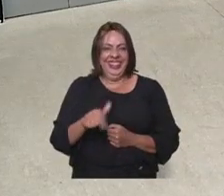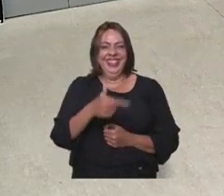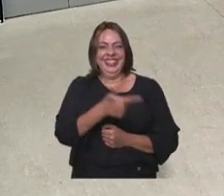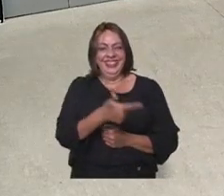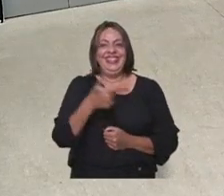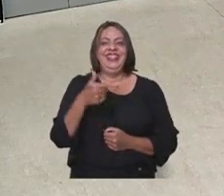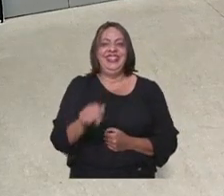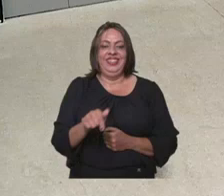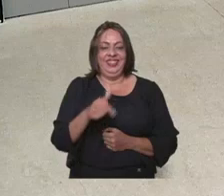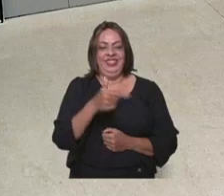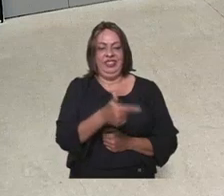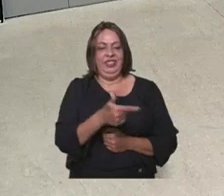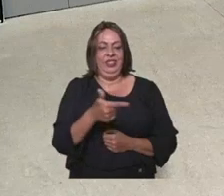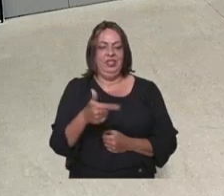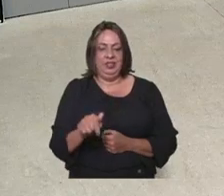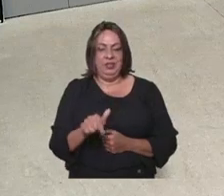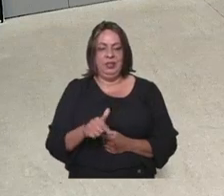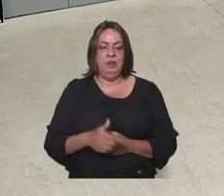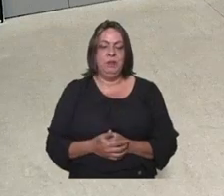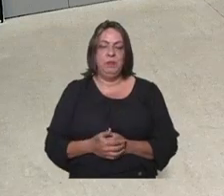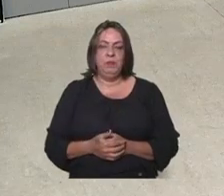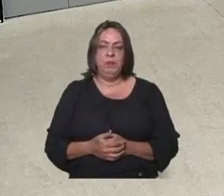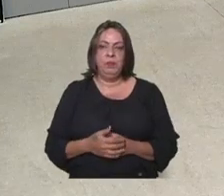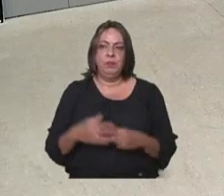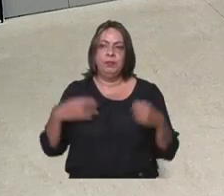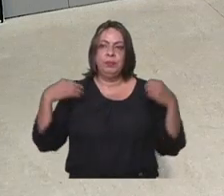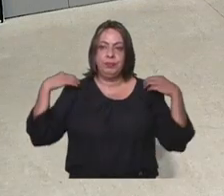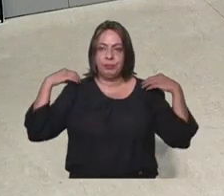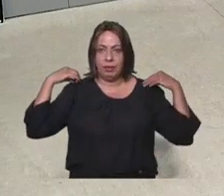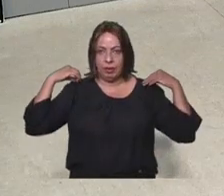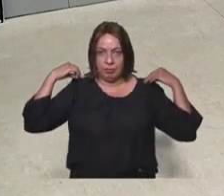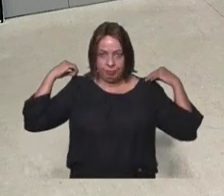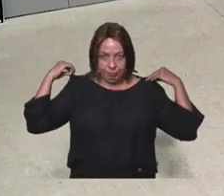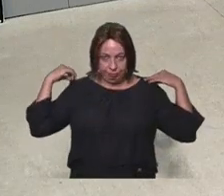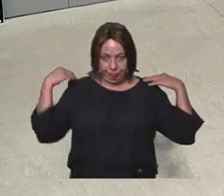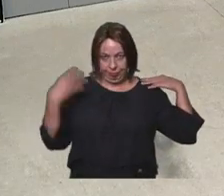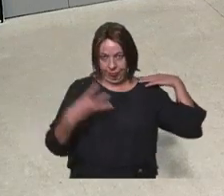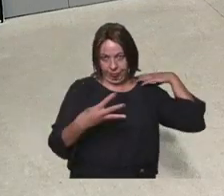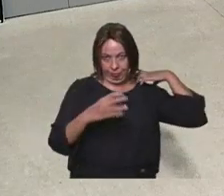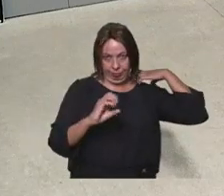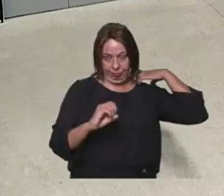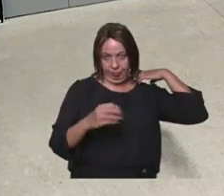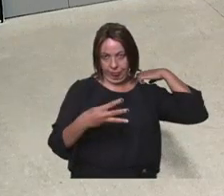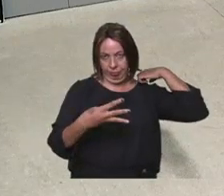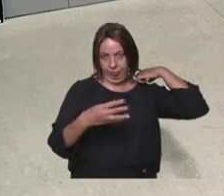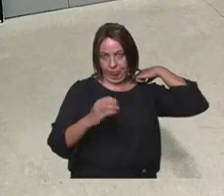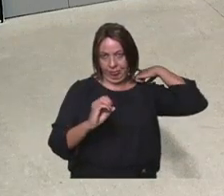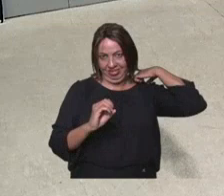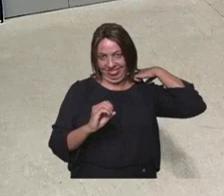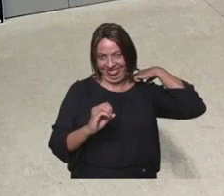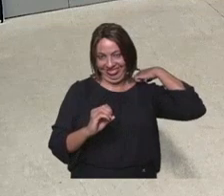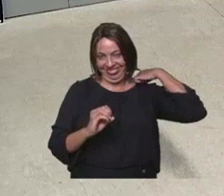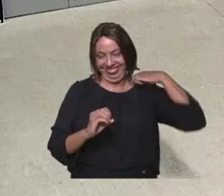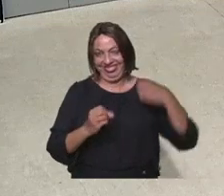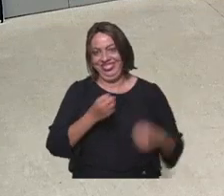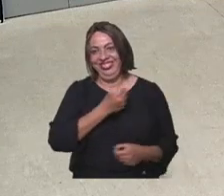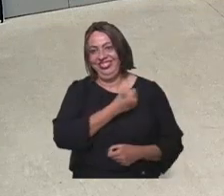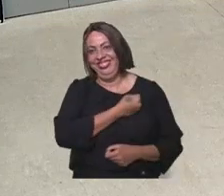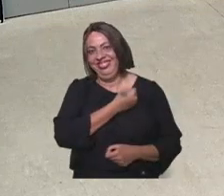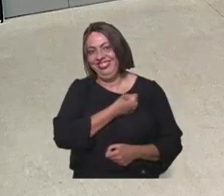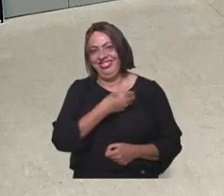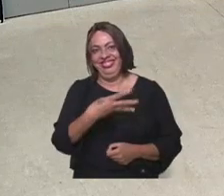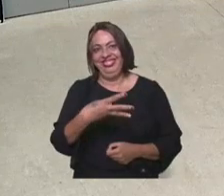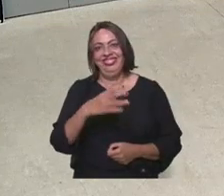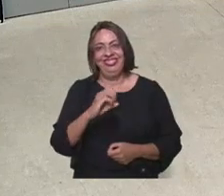27, Beth. 27. Saiu 27, 40 agora, 40. Número